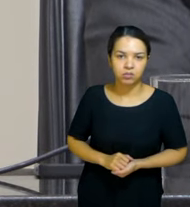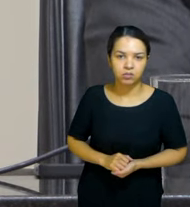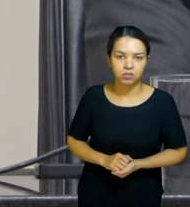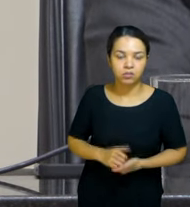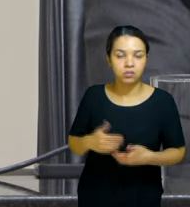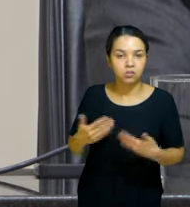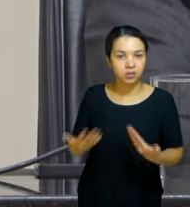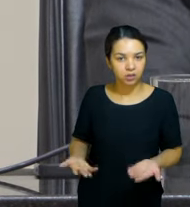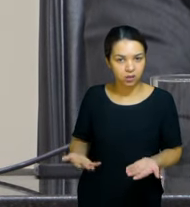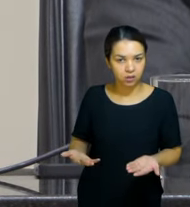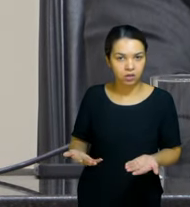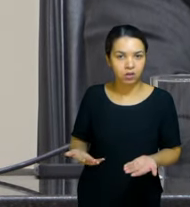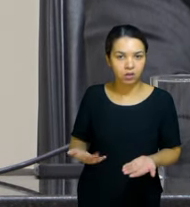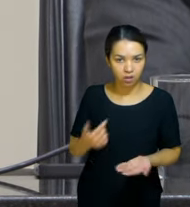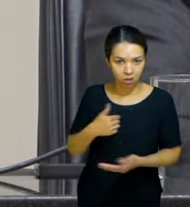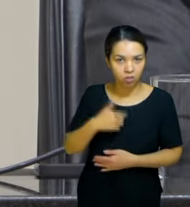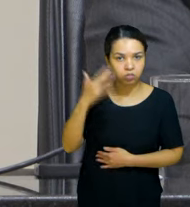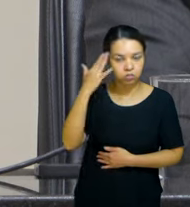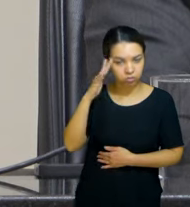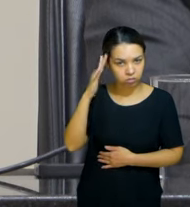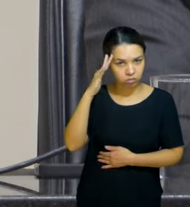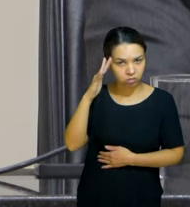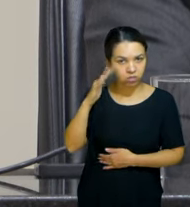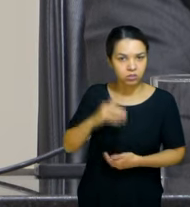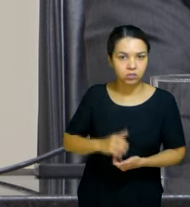Então, eu compreendo todas